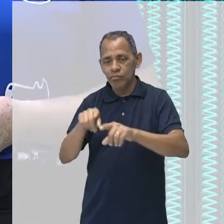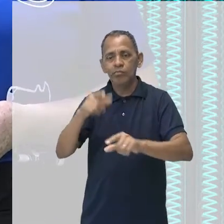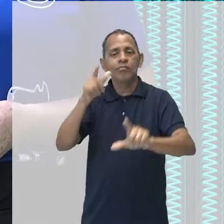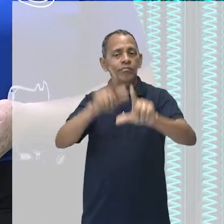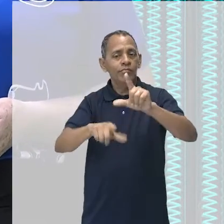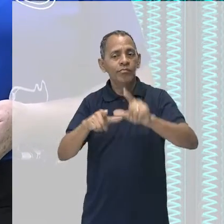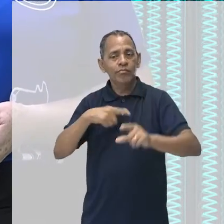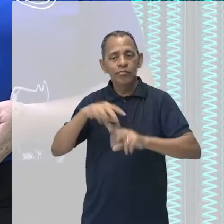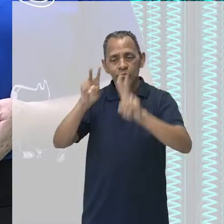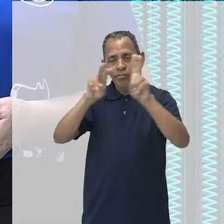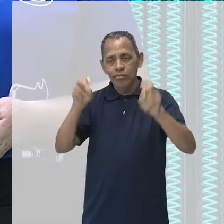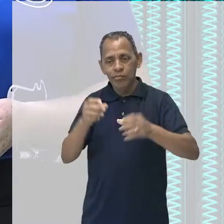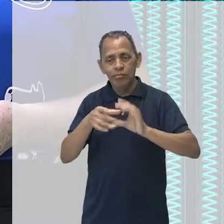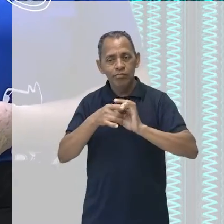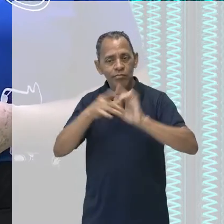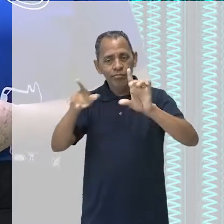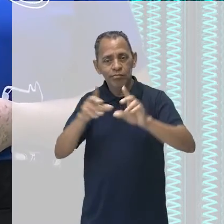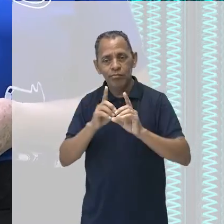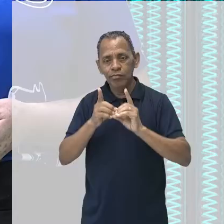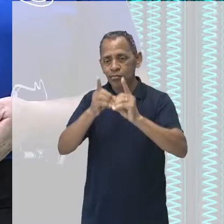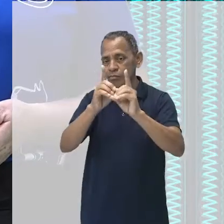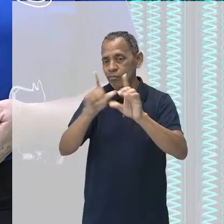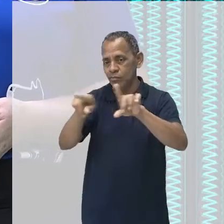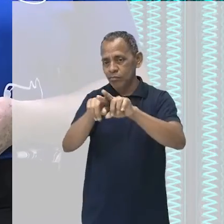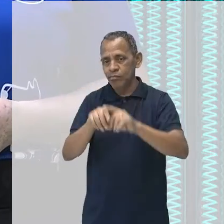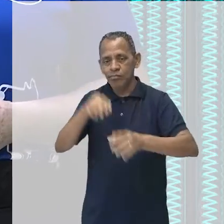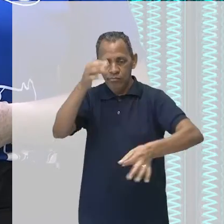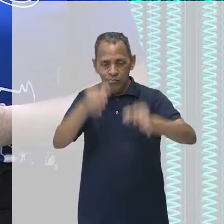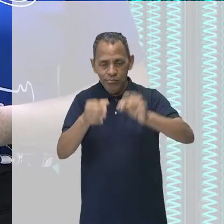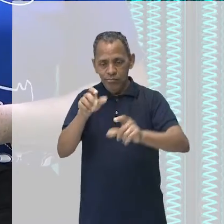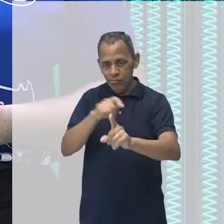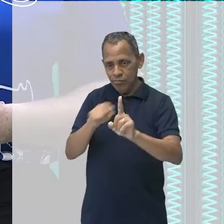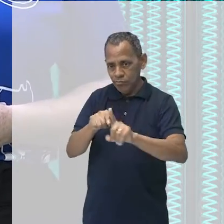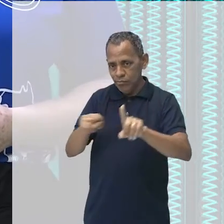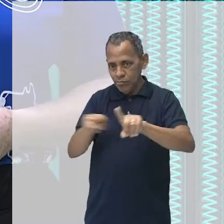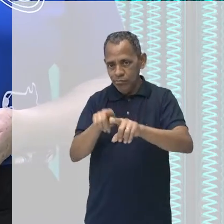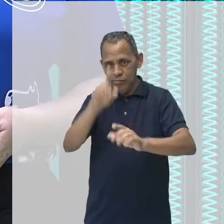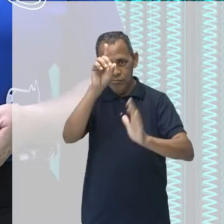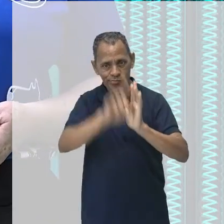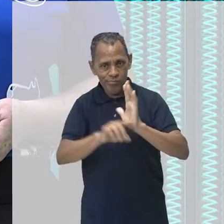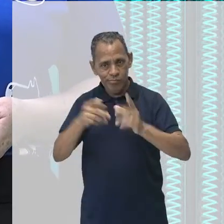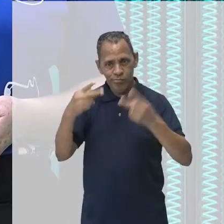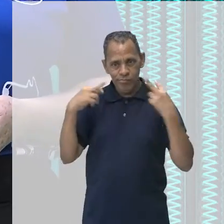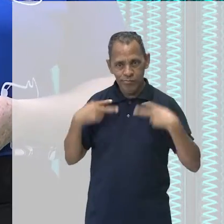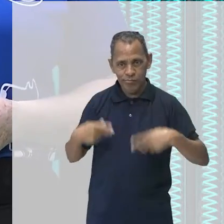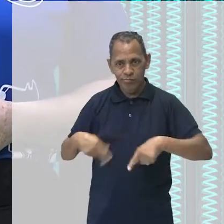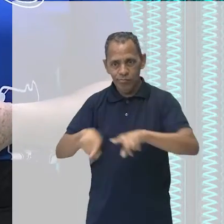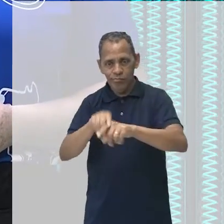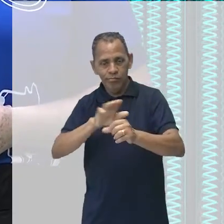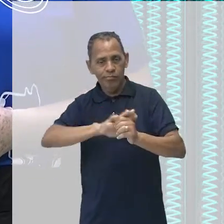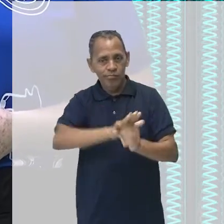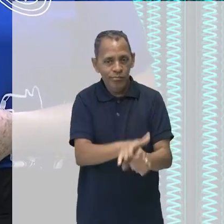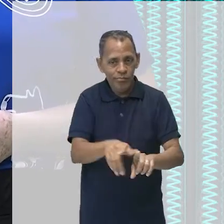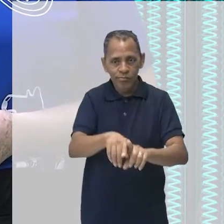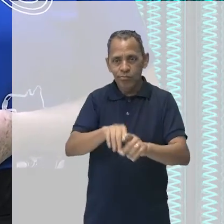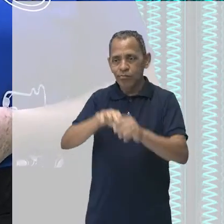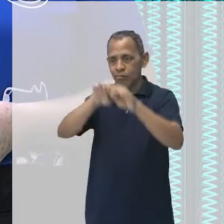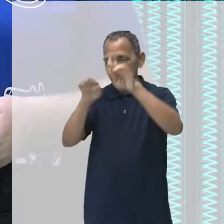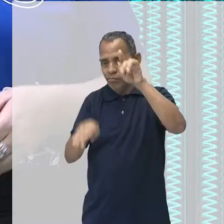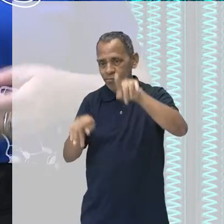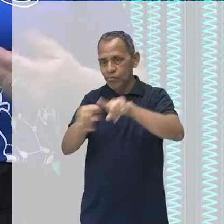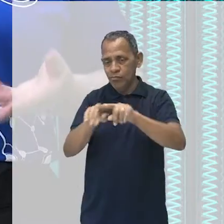temas como liberdade, democracia, justiça social, direitos humanos, opressão e